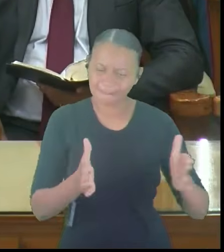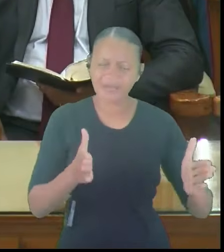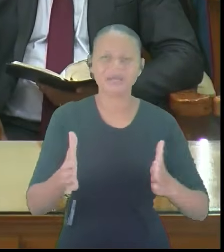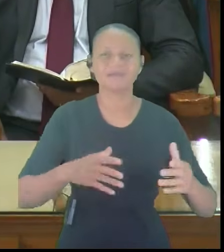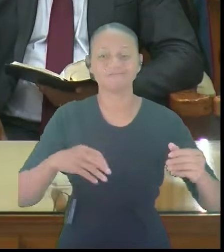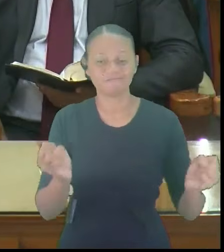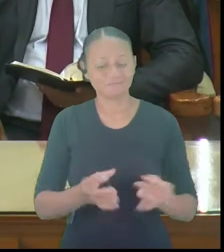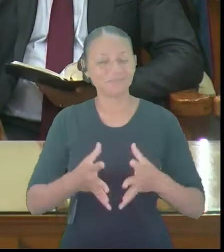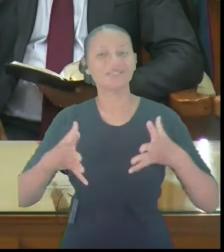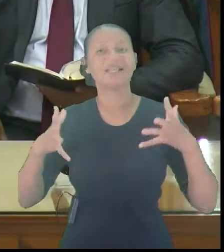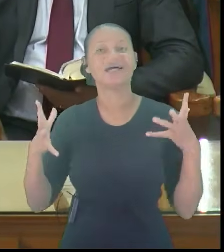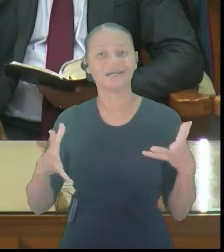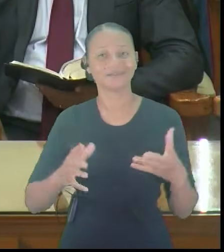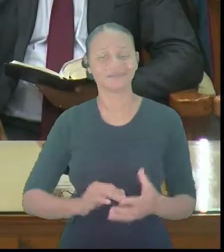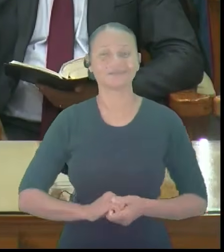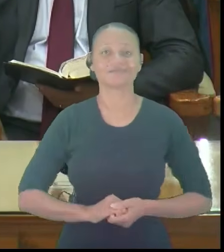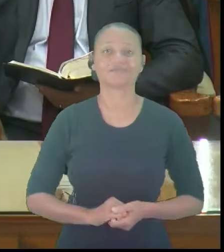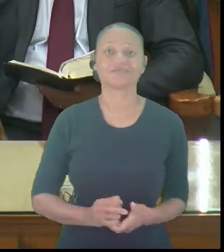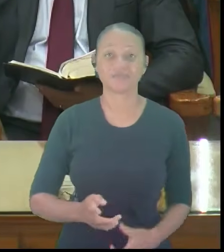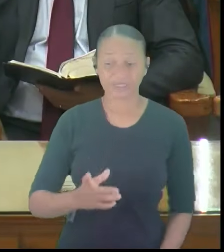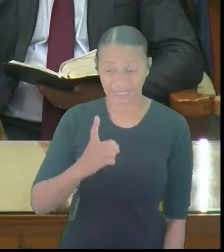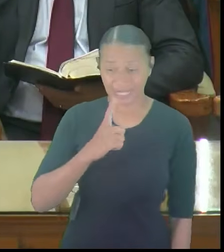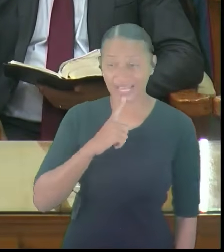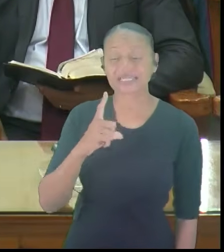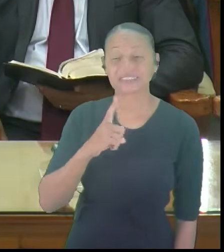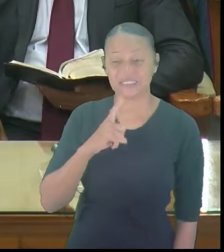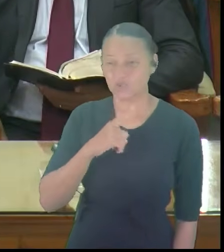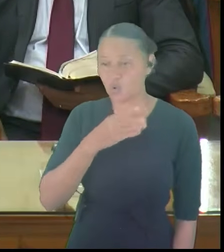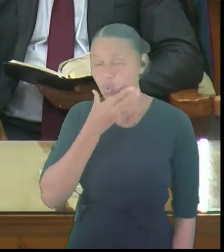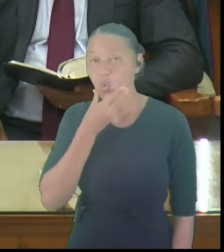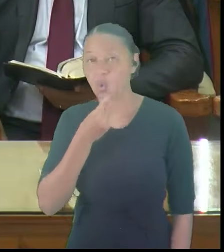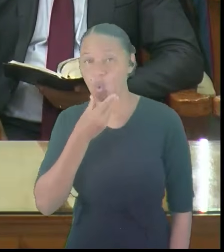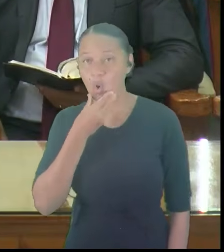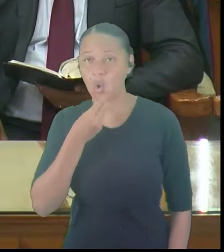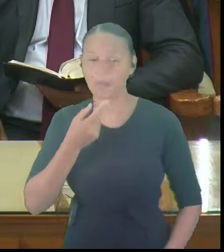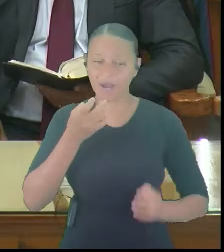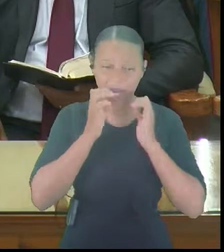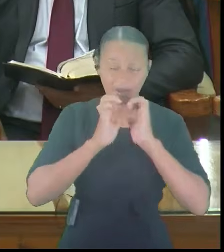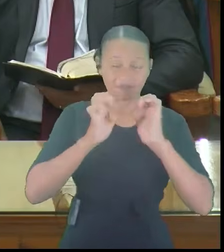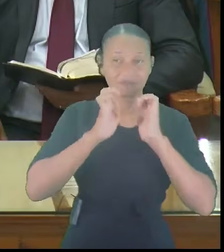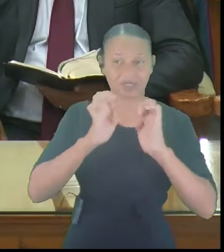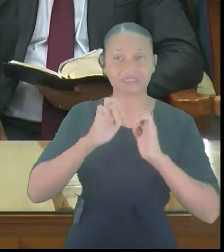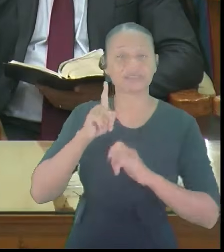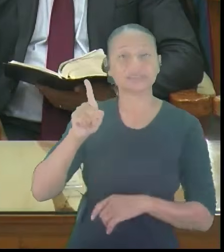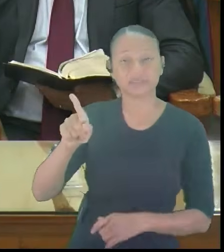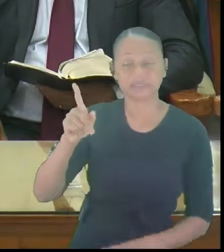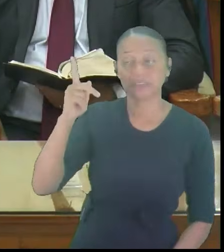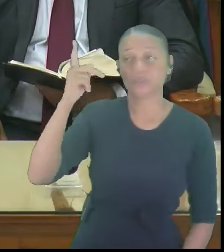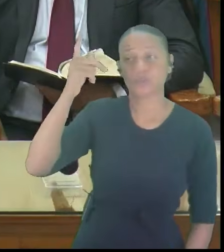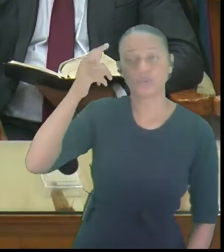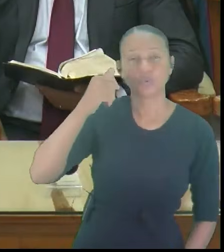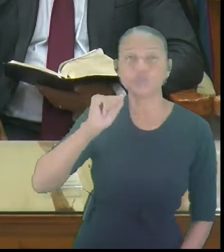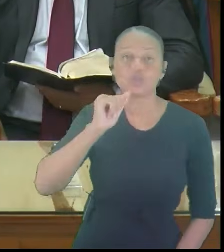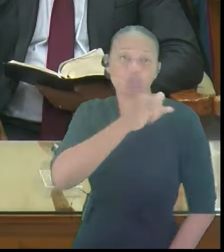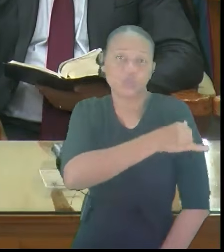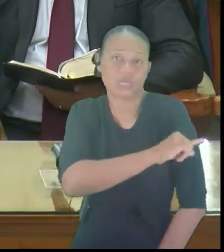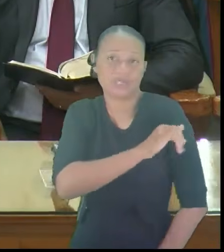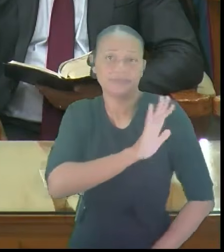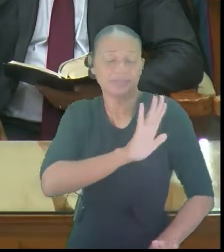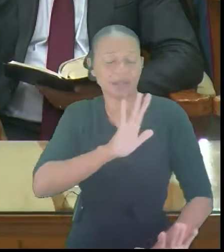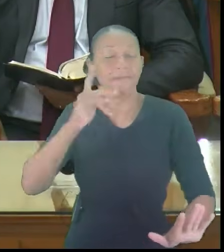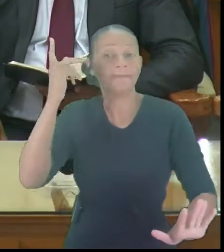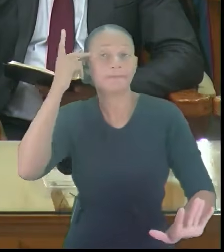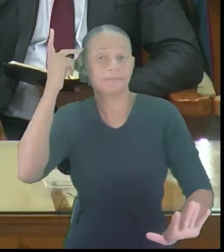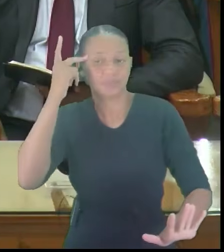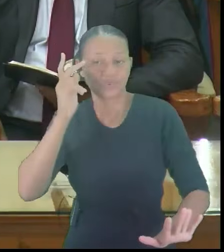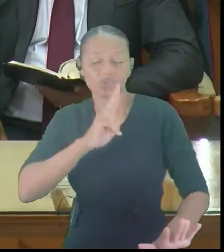curas. Tinha um evangelista do Rio de Janeiro, aliás, de São Paulo, chamado Celso